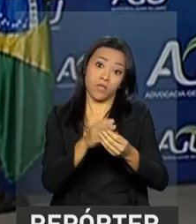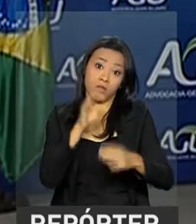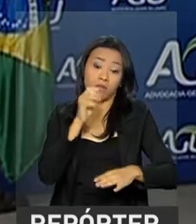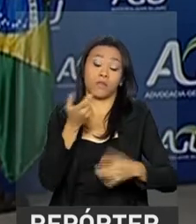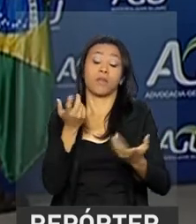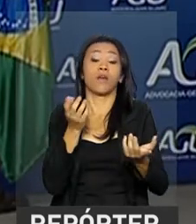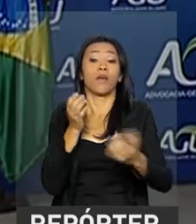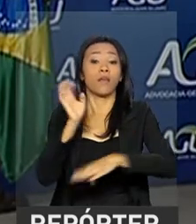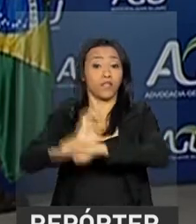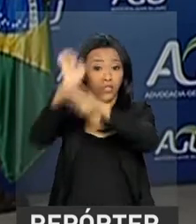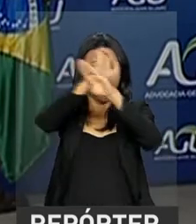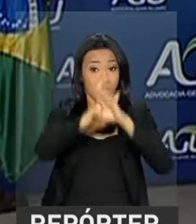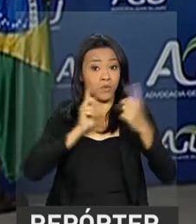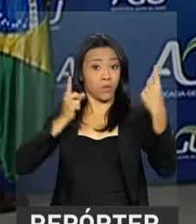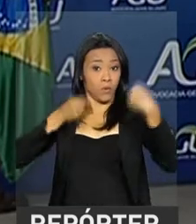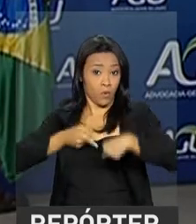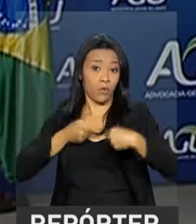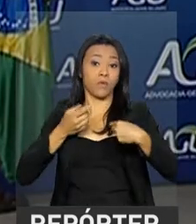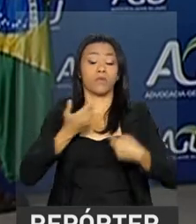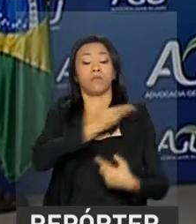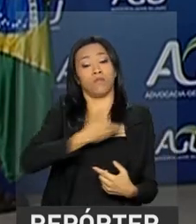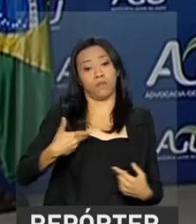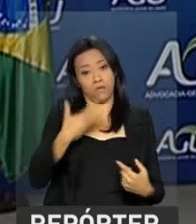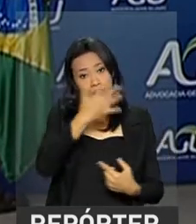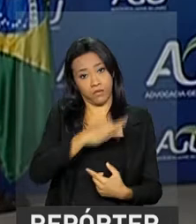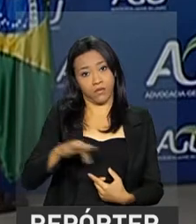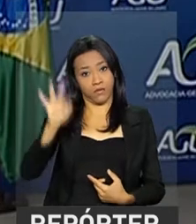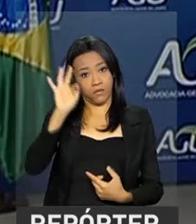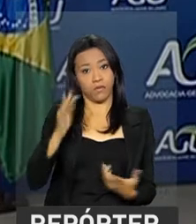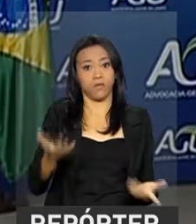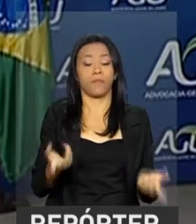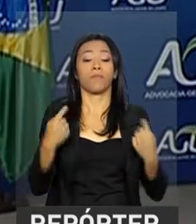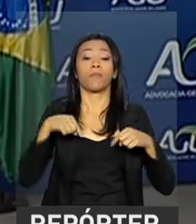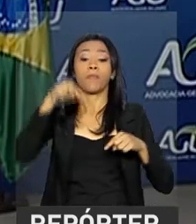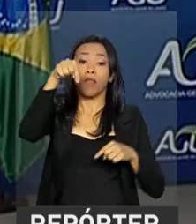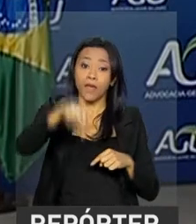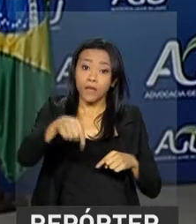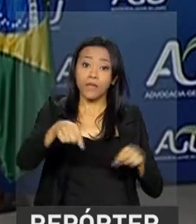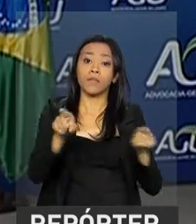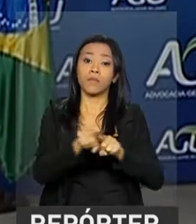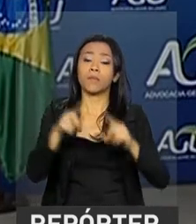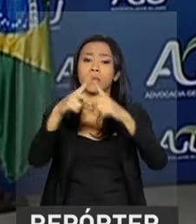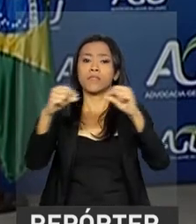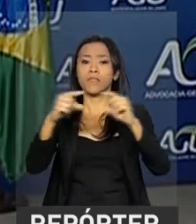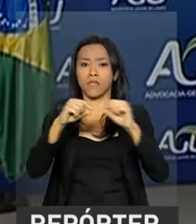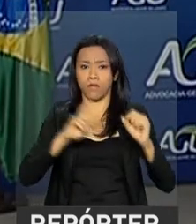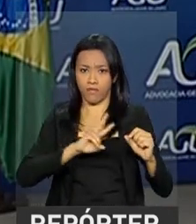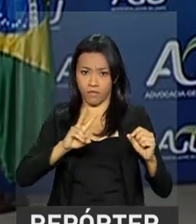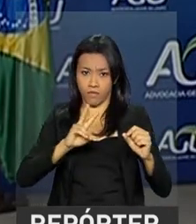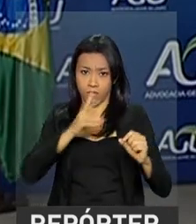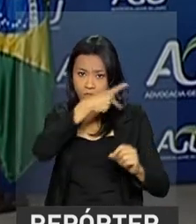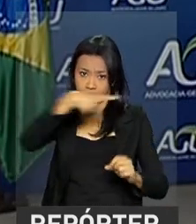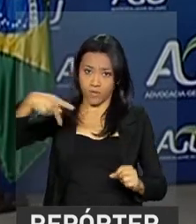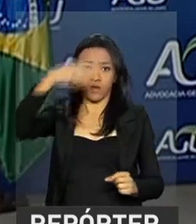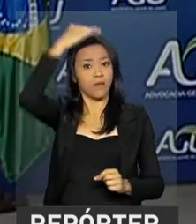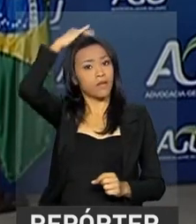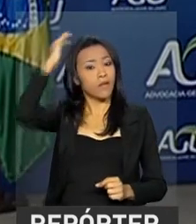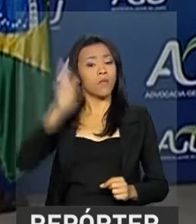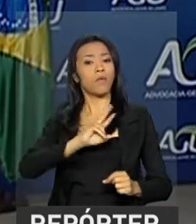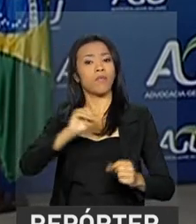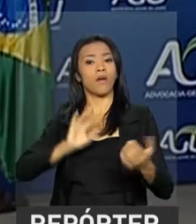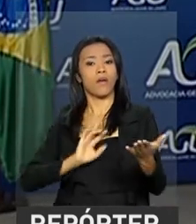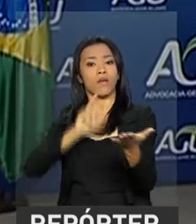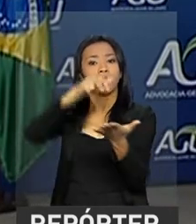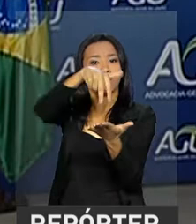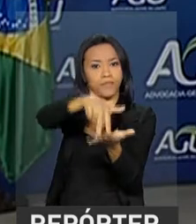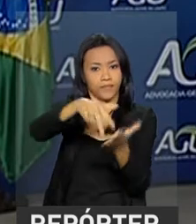estados. Bom, depois de participar dessa cerimônia aqui na sede da AGU em Brasília, o presidente Michel Temer vai lá para o Palácio do Planalto. Ele, logo